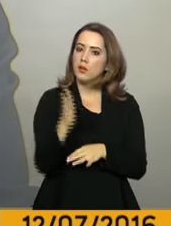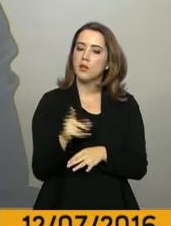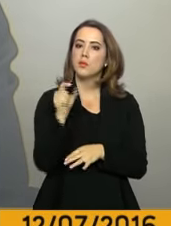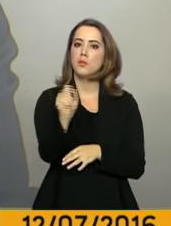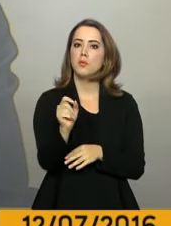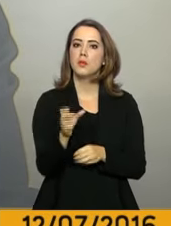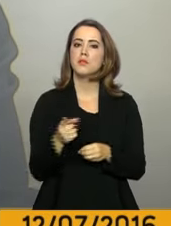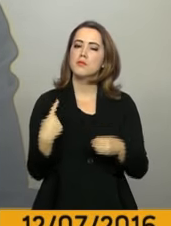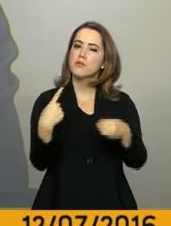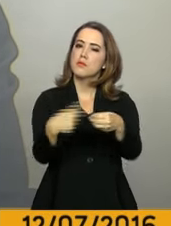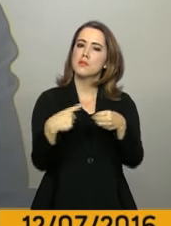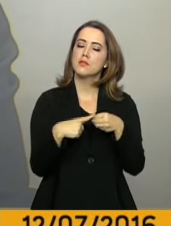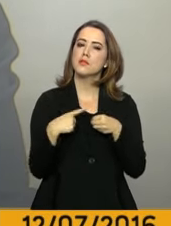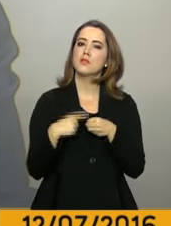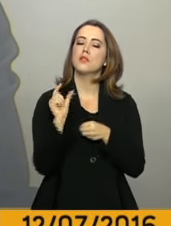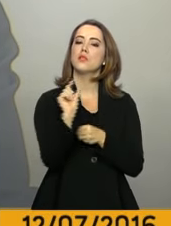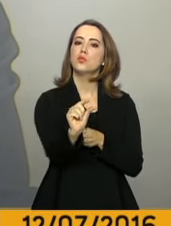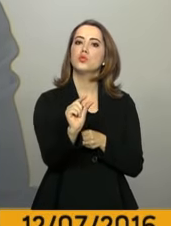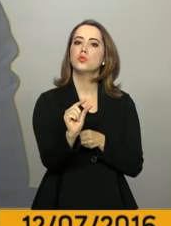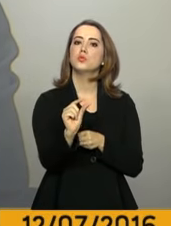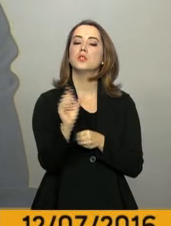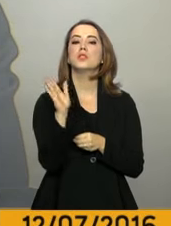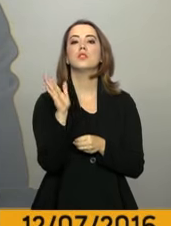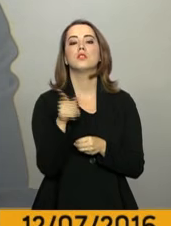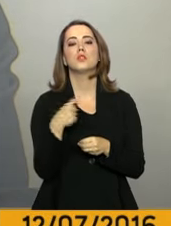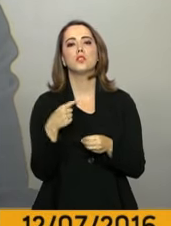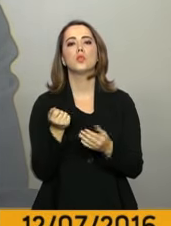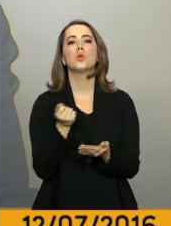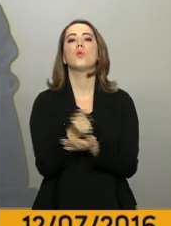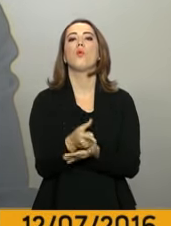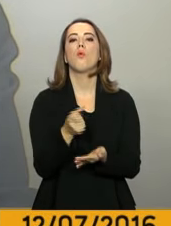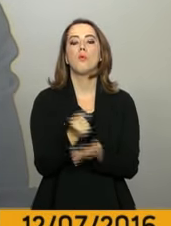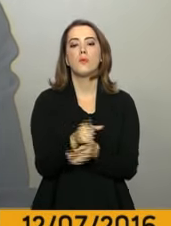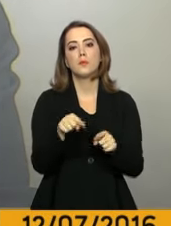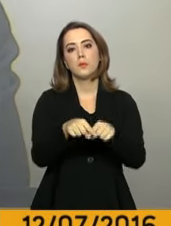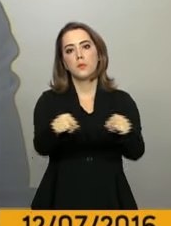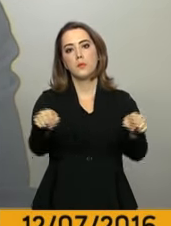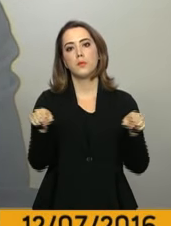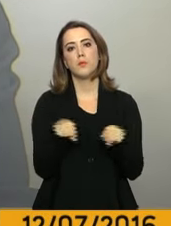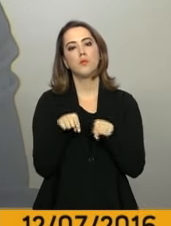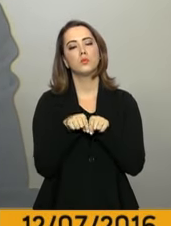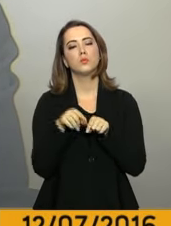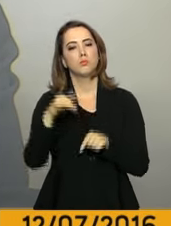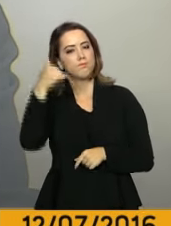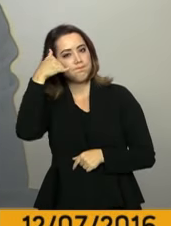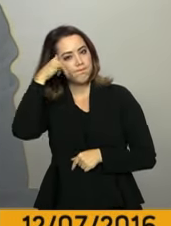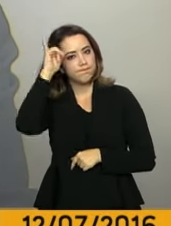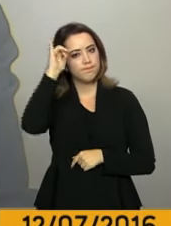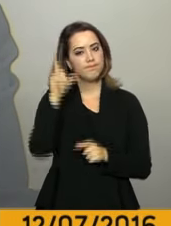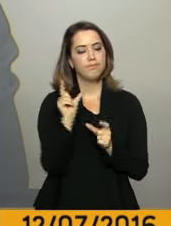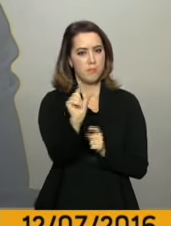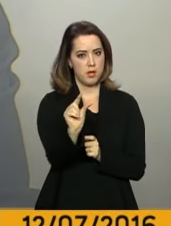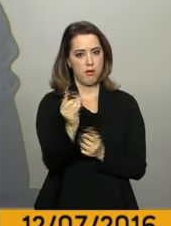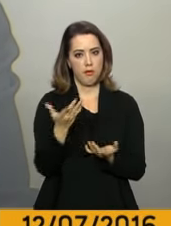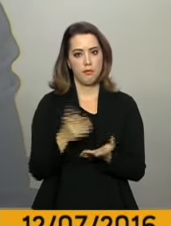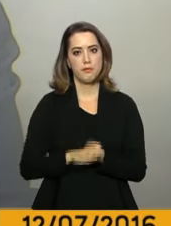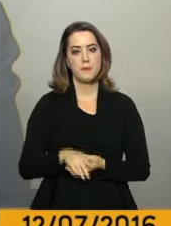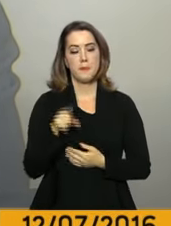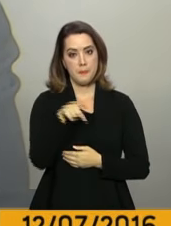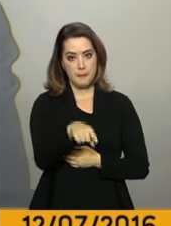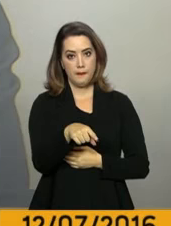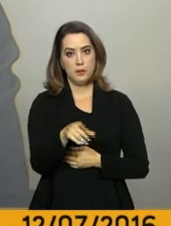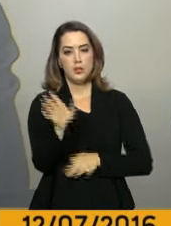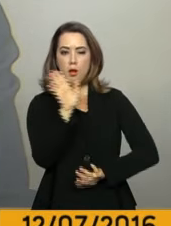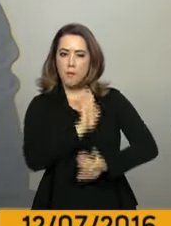cidade do interior e lá compraram uma um sítio né uma chácara uma pequena Fazendinha e lá